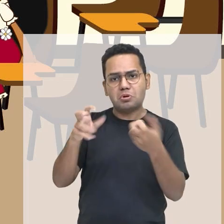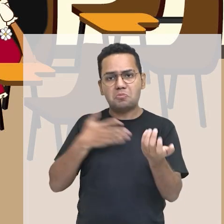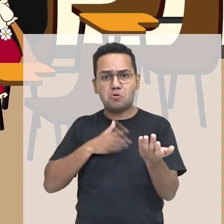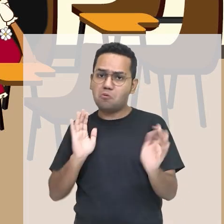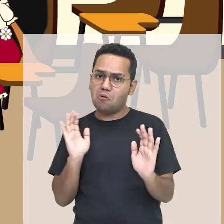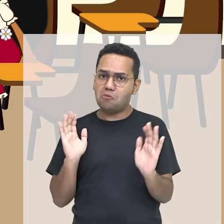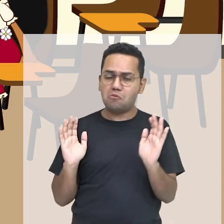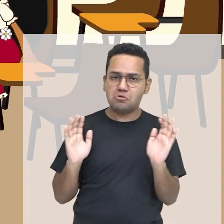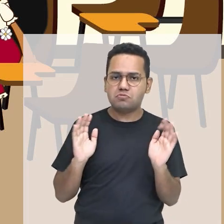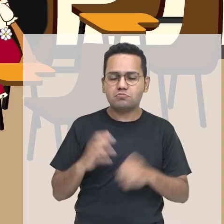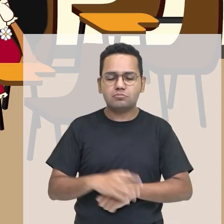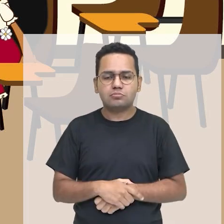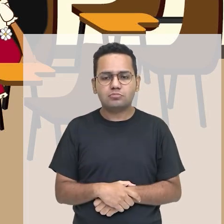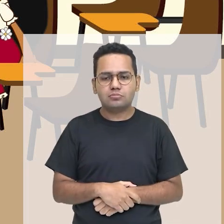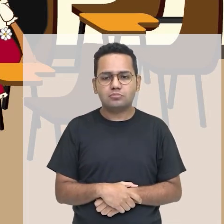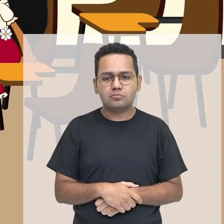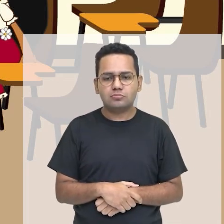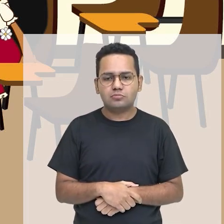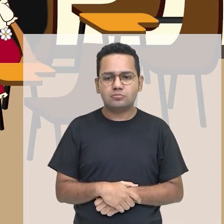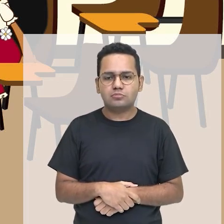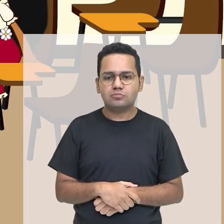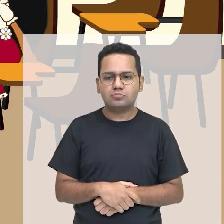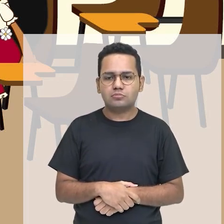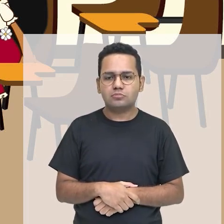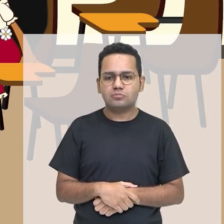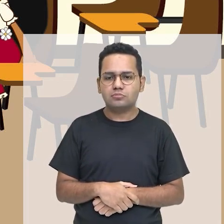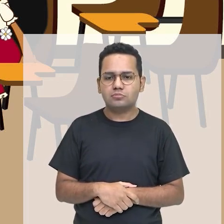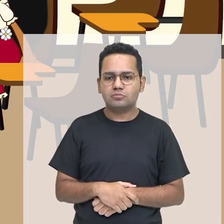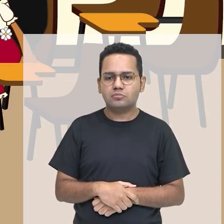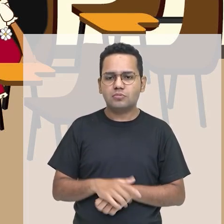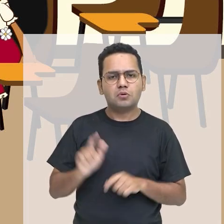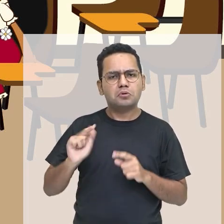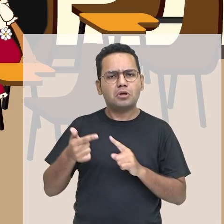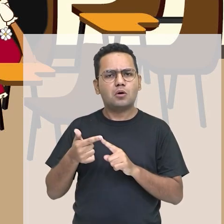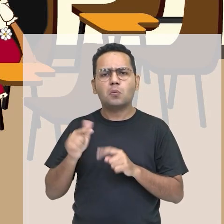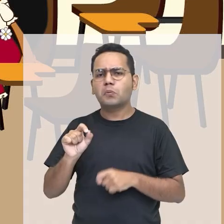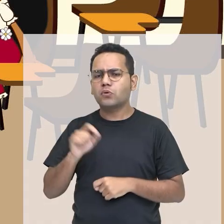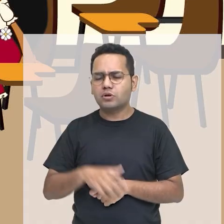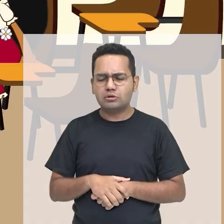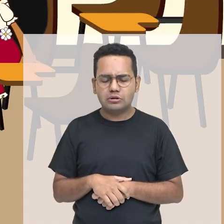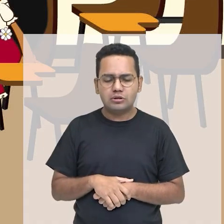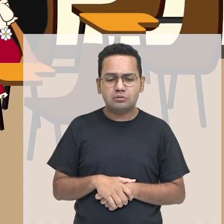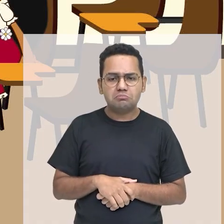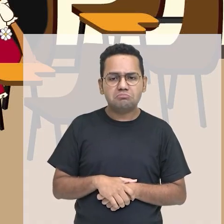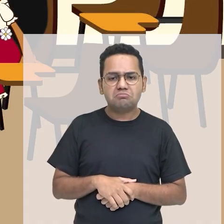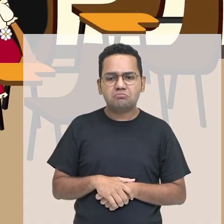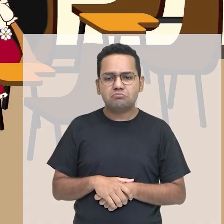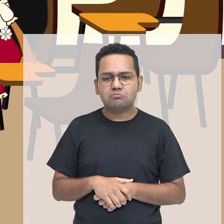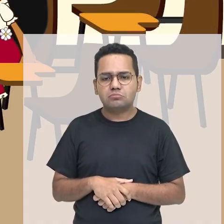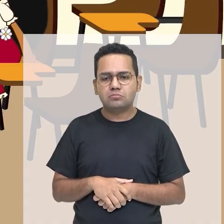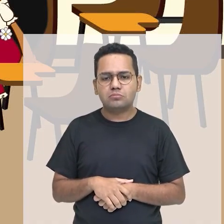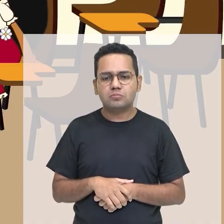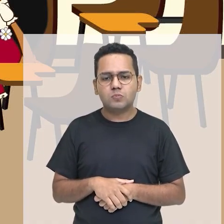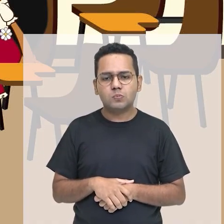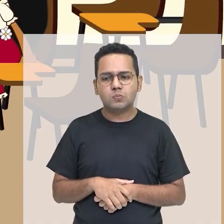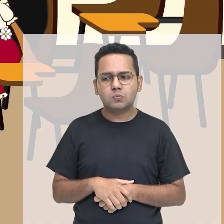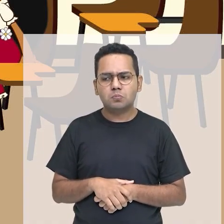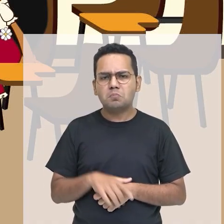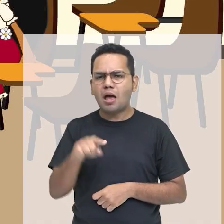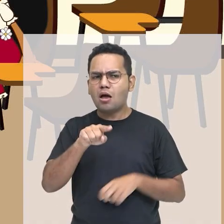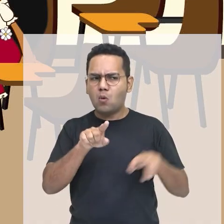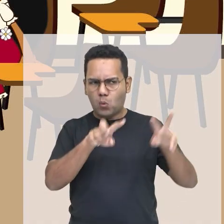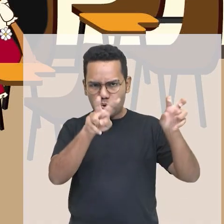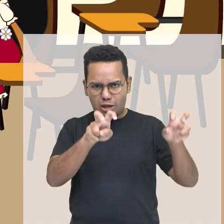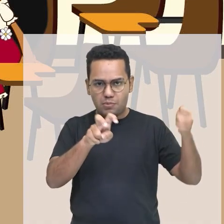desse assunto, então não me interessa. Ou então, ele não estava engajado, não tinha leitura o suficiente para estar